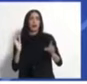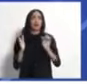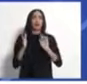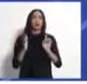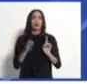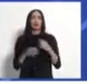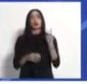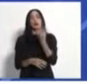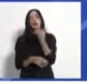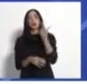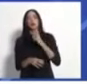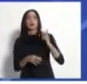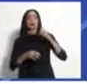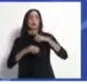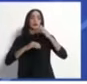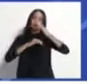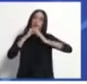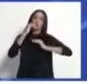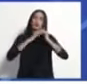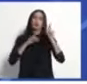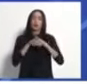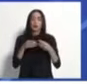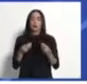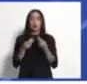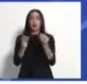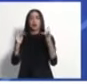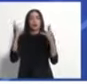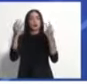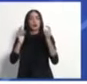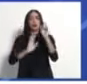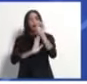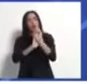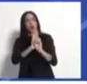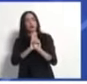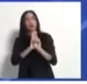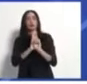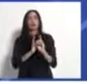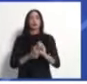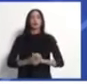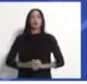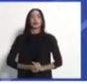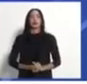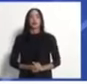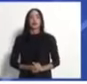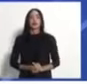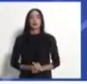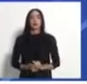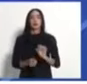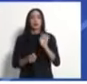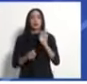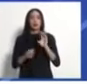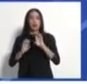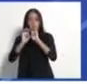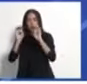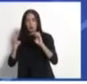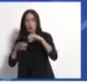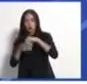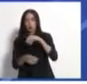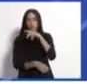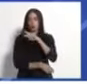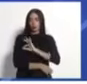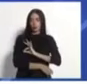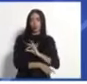porque como ela é uma advogada que atua muito na área criminal, ela poderia ter reforçado, dito, segurança é o calcanhar de Aquiles, é o